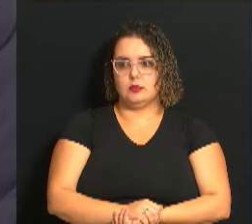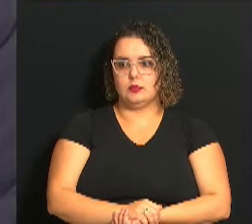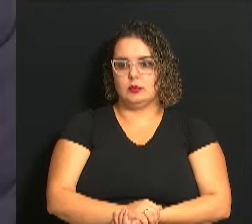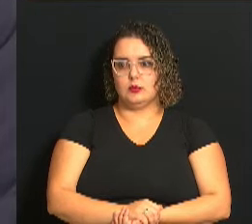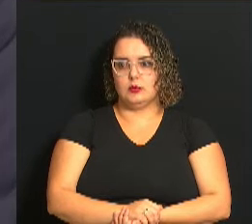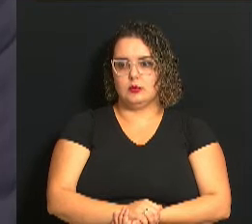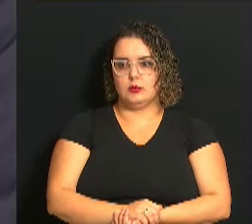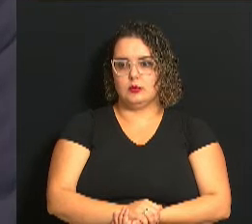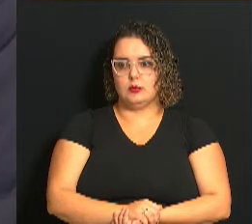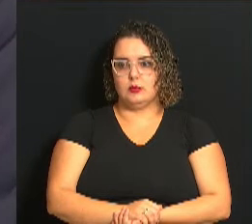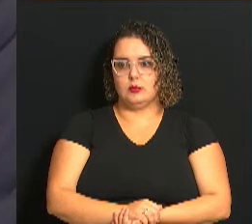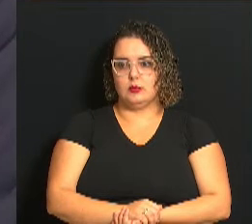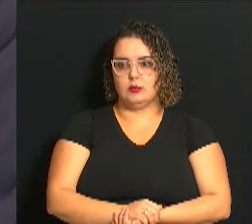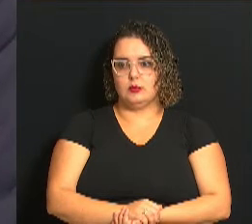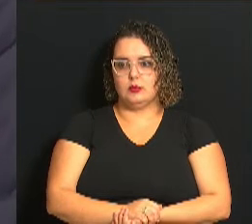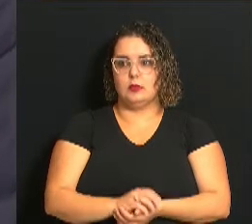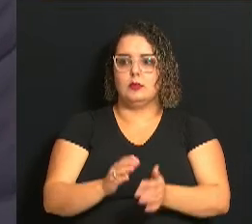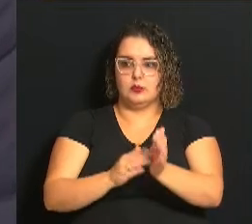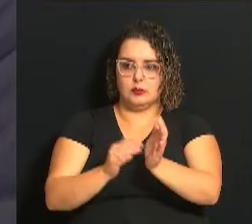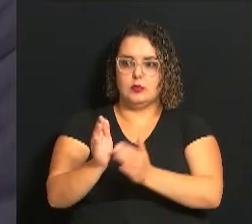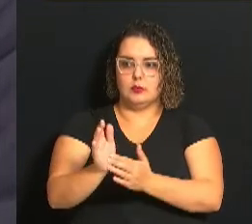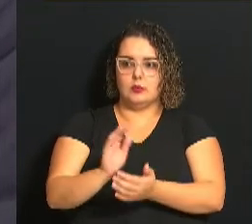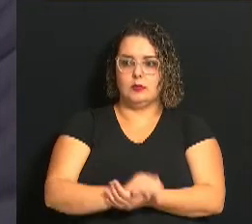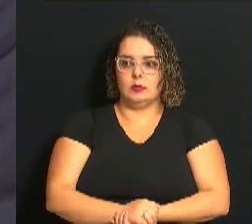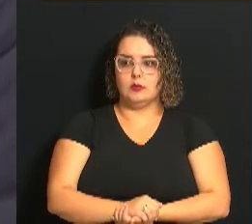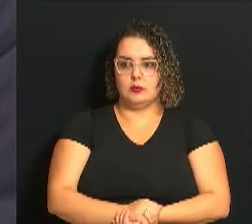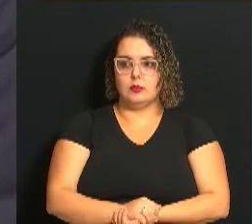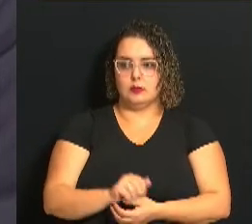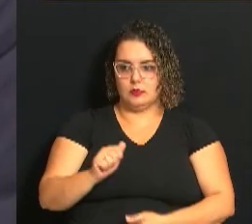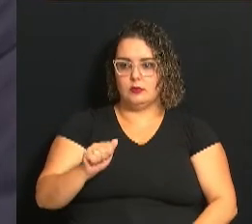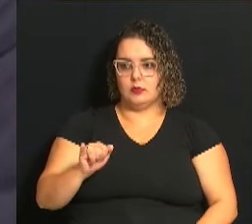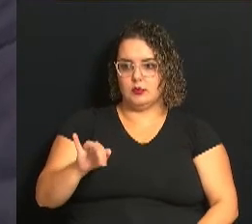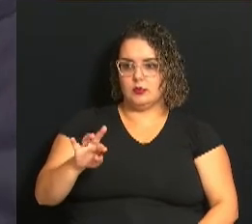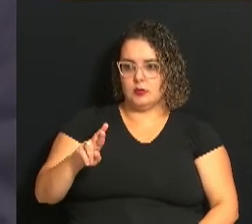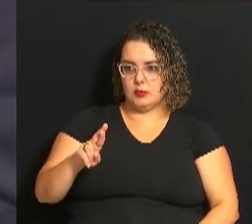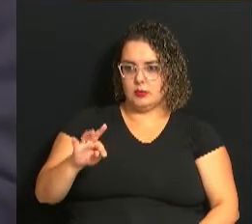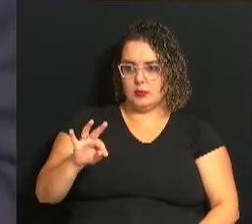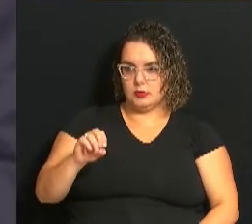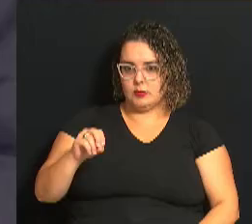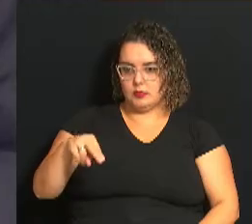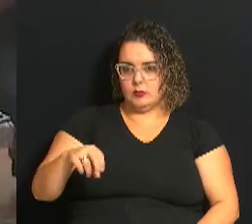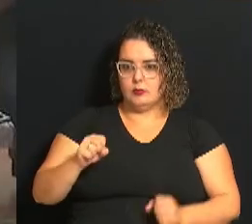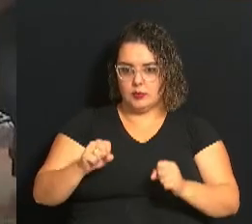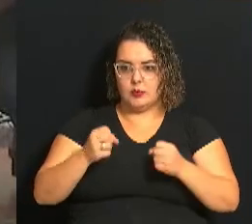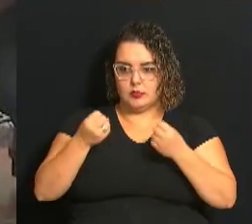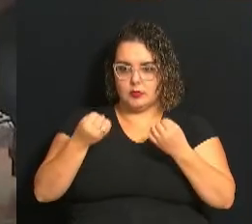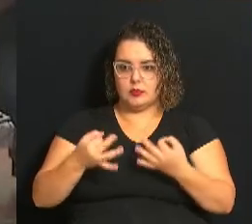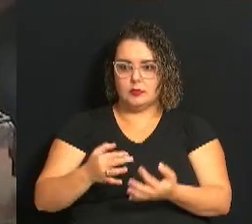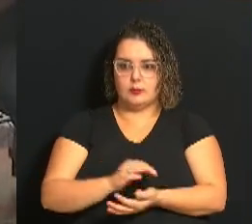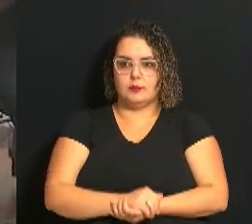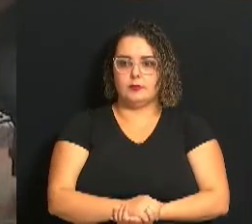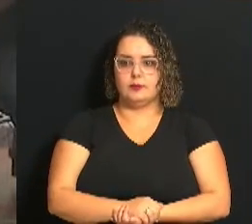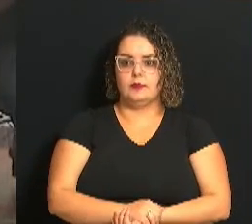relação ao concurso, ao ingresso, acho que o Ayrton pode explicar com mais clareza.